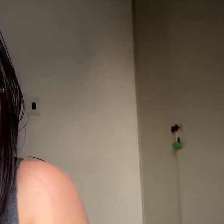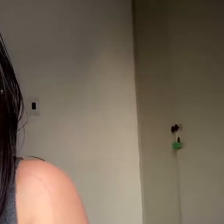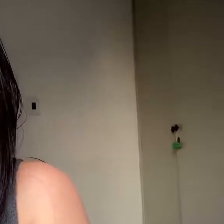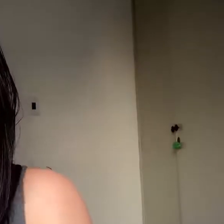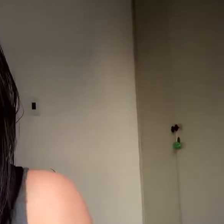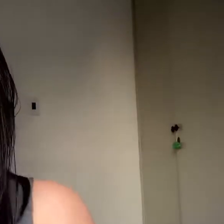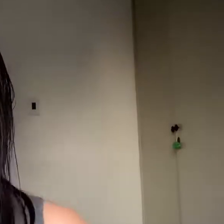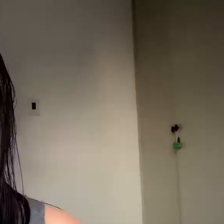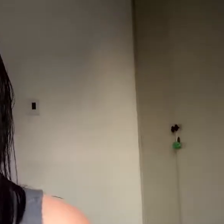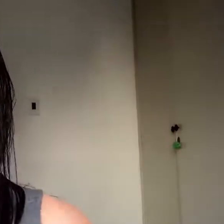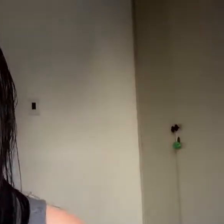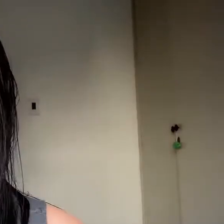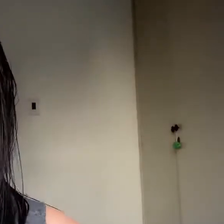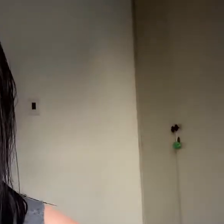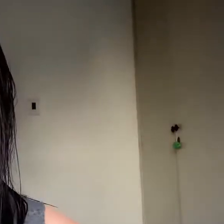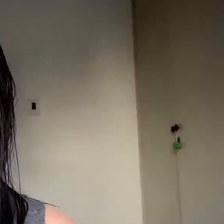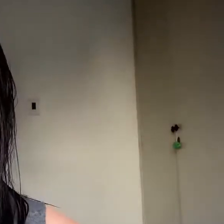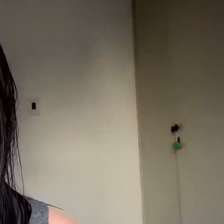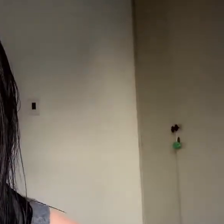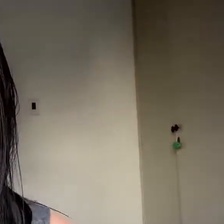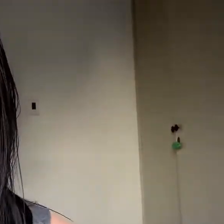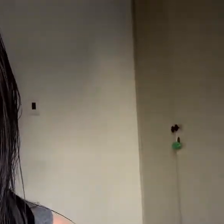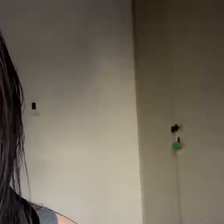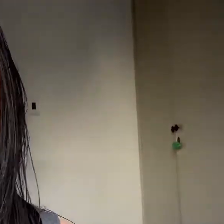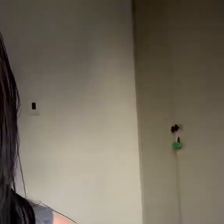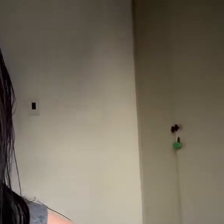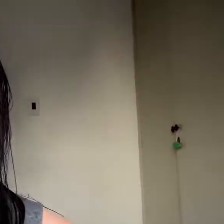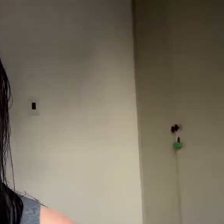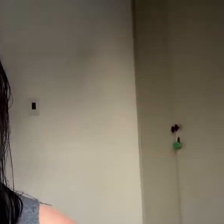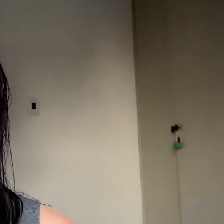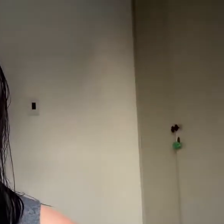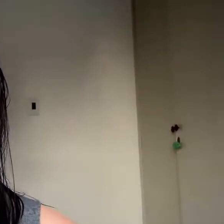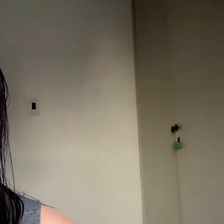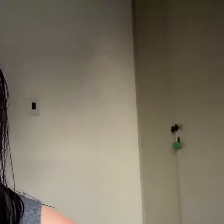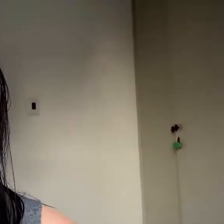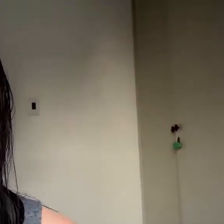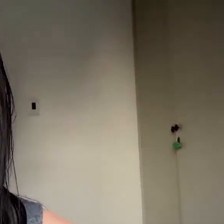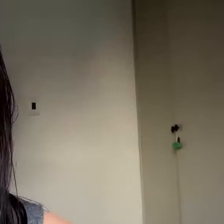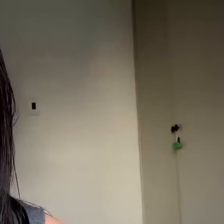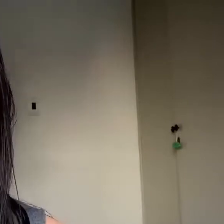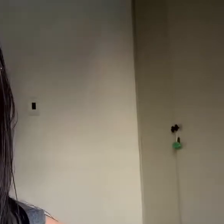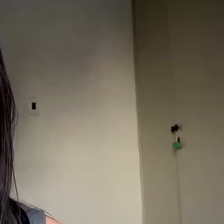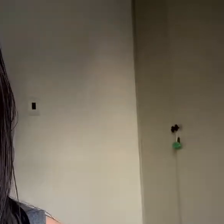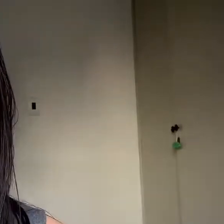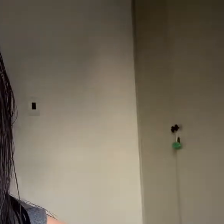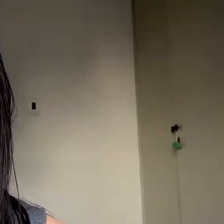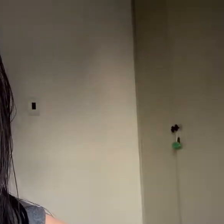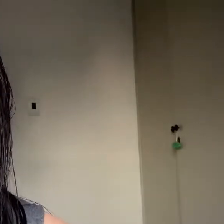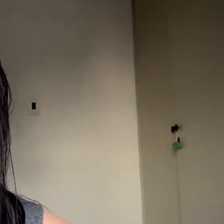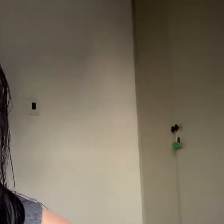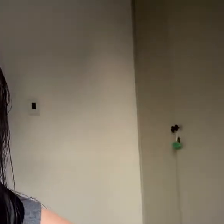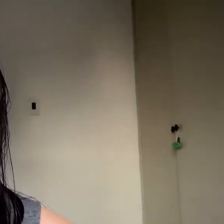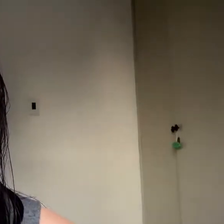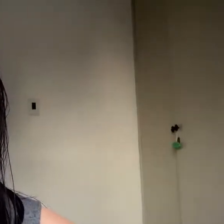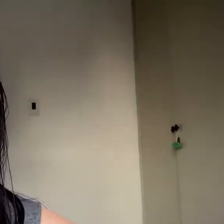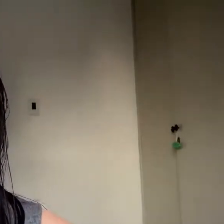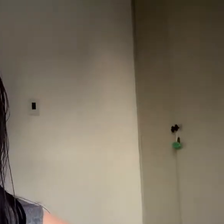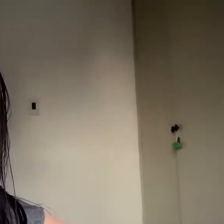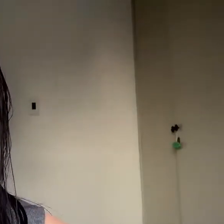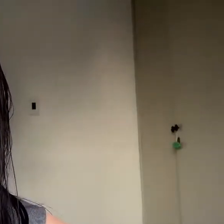Quando nasci, um anjo esbelto desses que tocam trombeta anunciou, vai carregar a